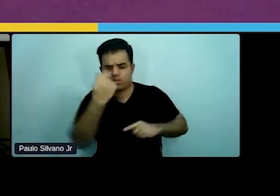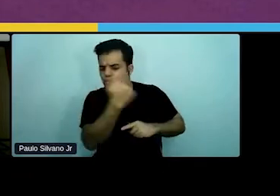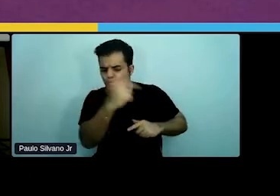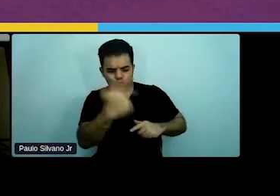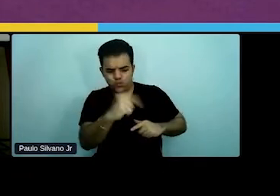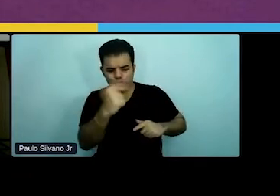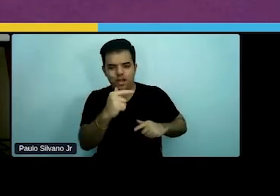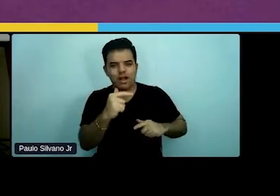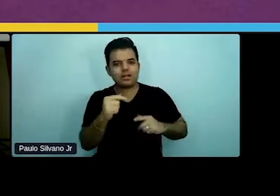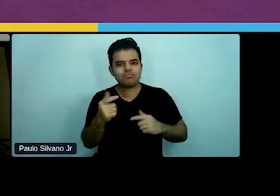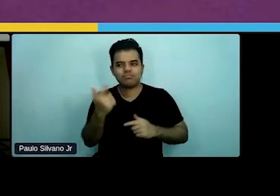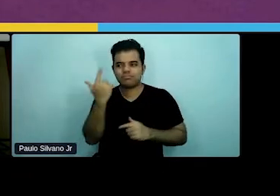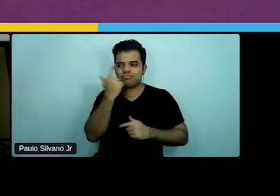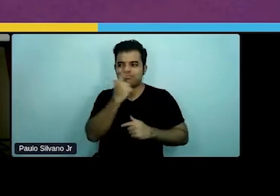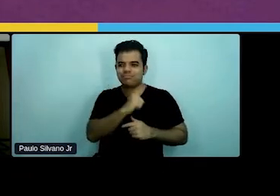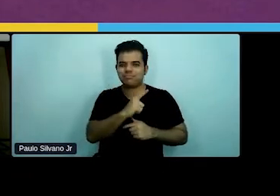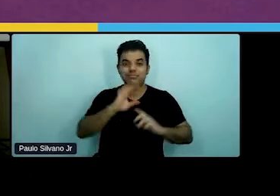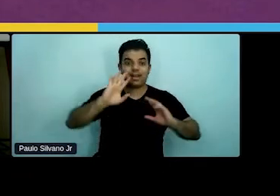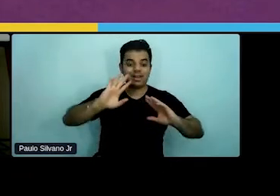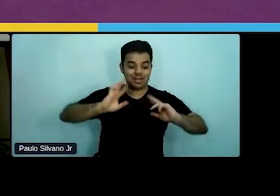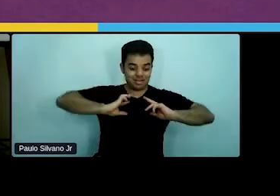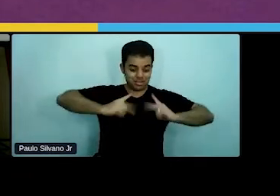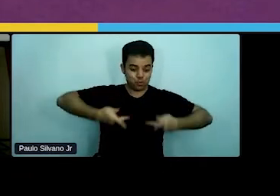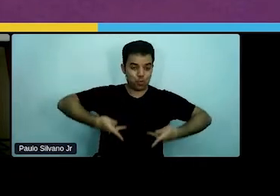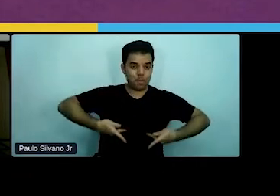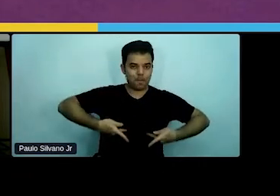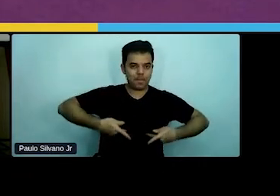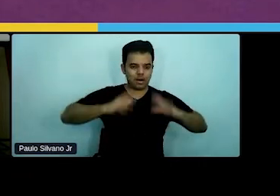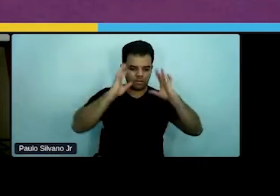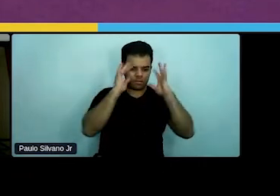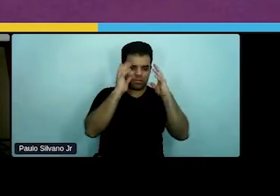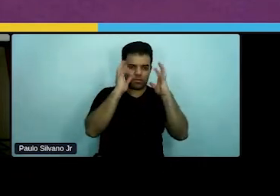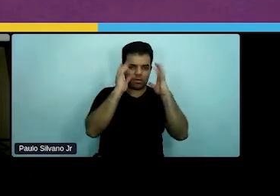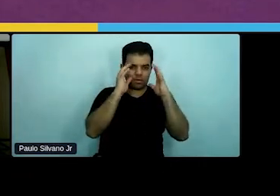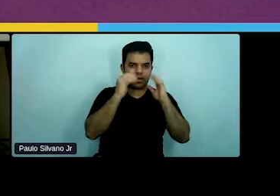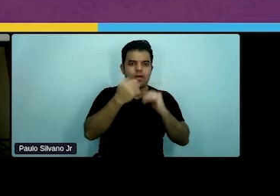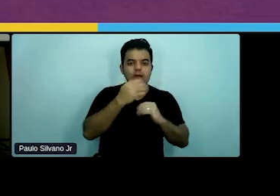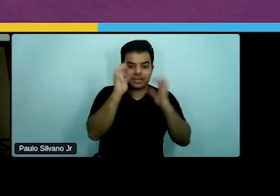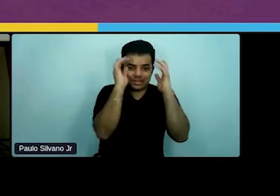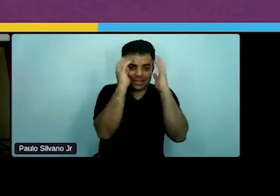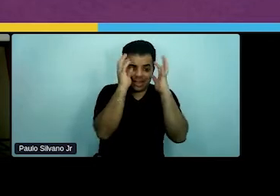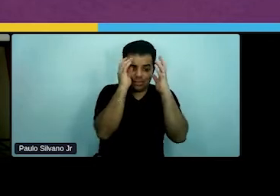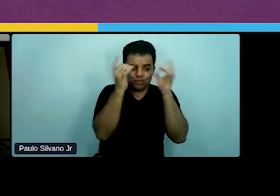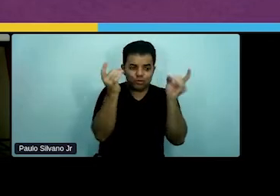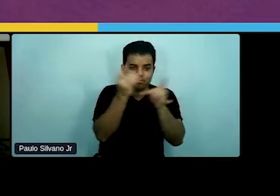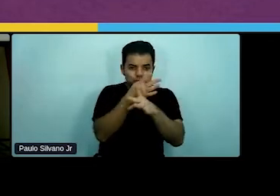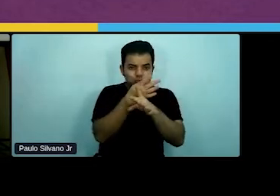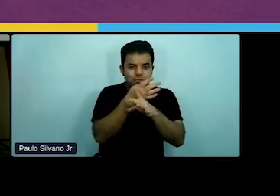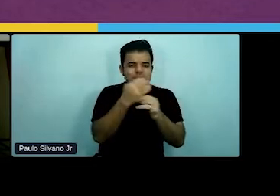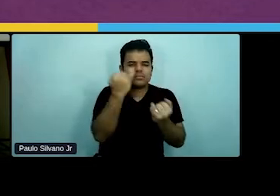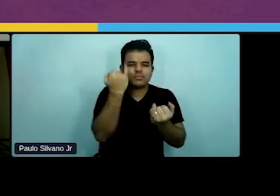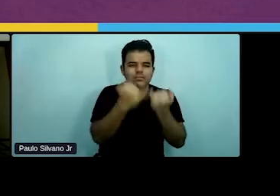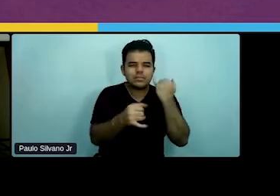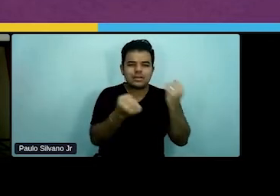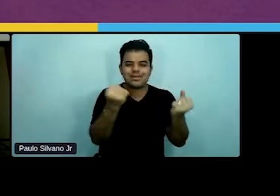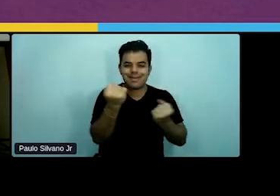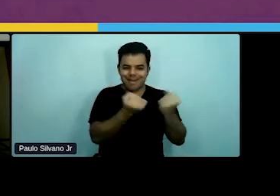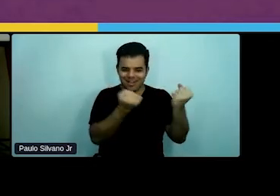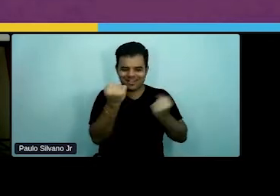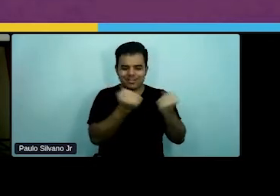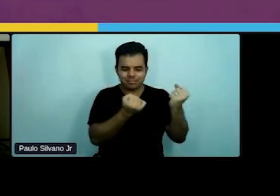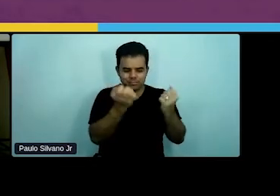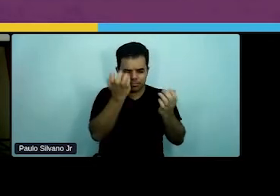mostrei anteriormente, né, o cérebro ele armazena padrões, né, ou características que um carro possuía, tá? E